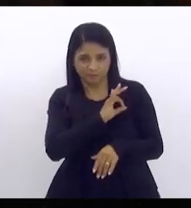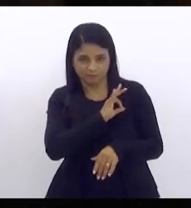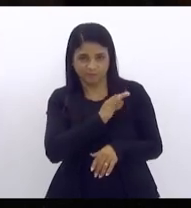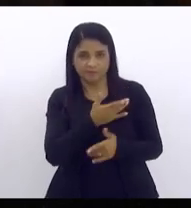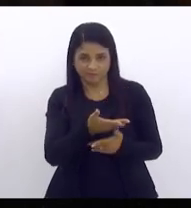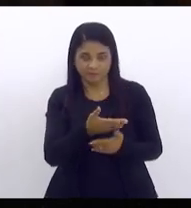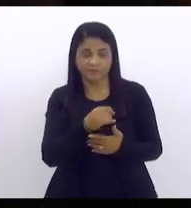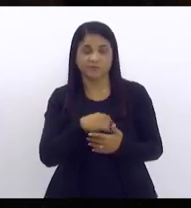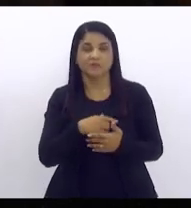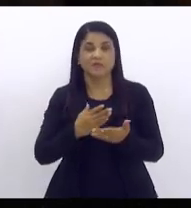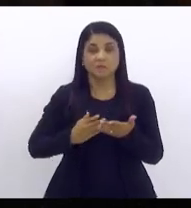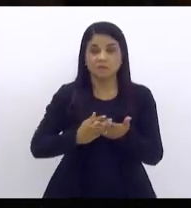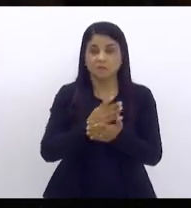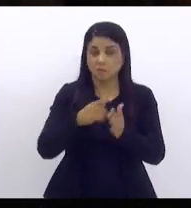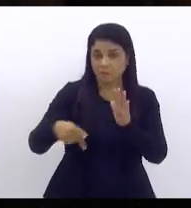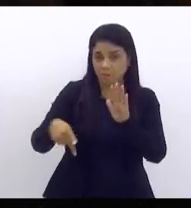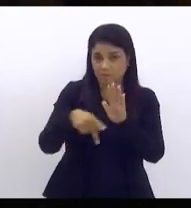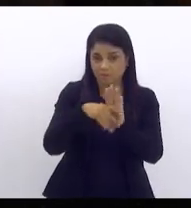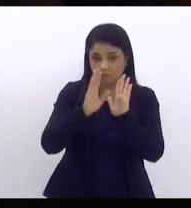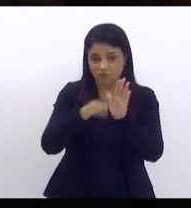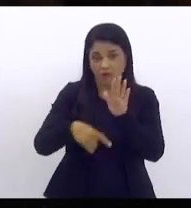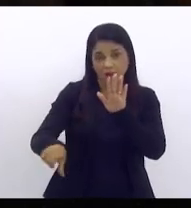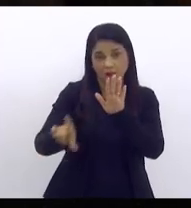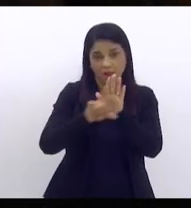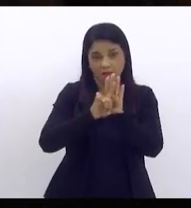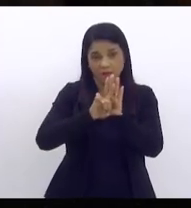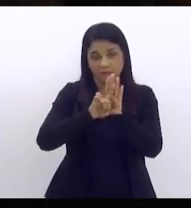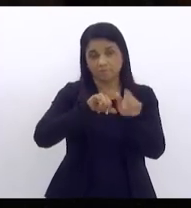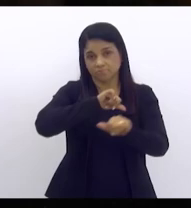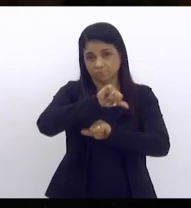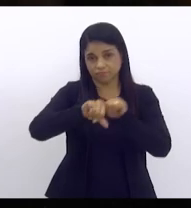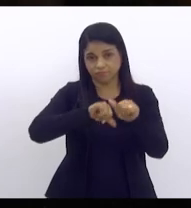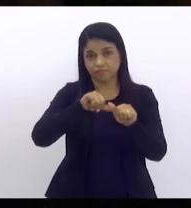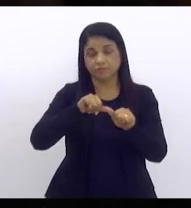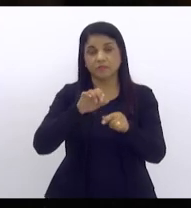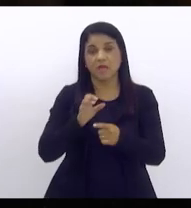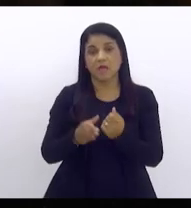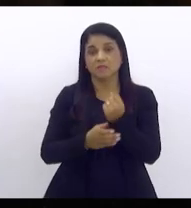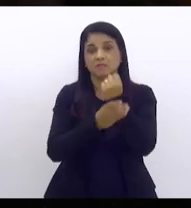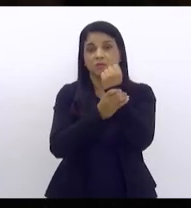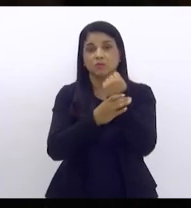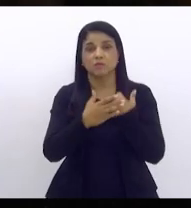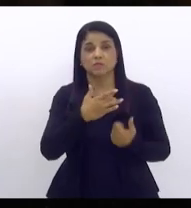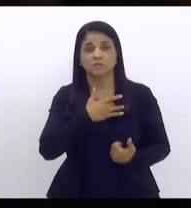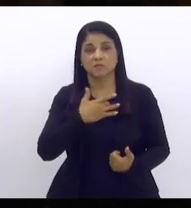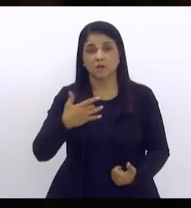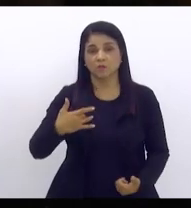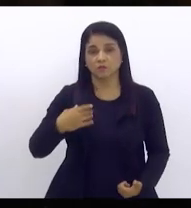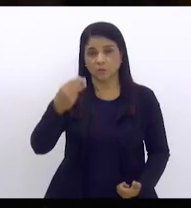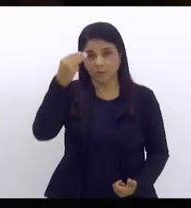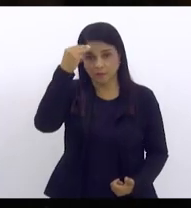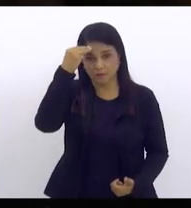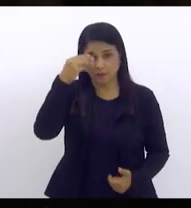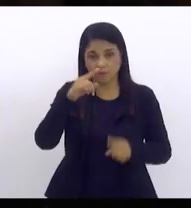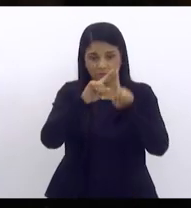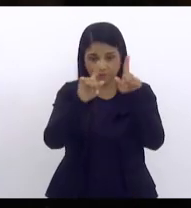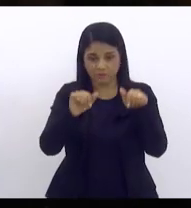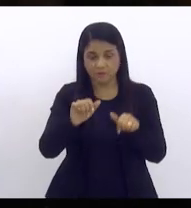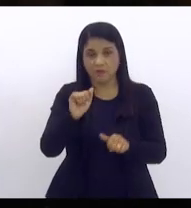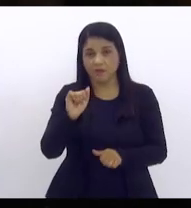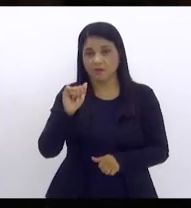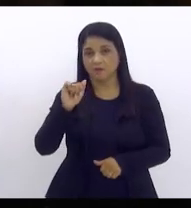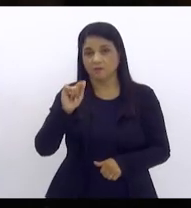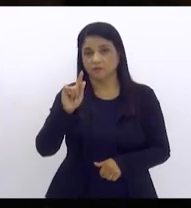foi aprovado, inclusive já é lei no estado do Rio de Janeiro, que assegura saúde mental para agentes da segurança